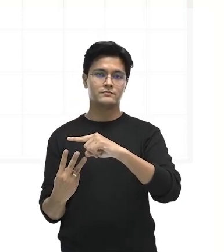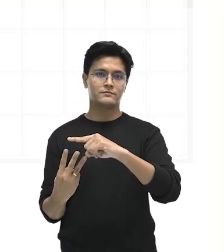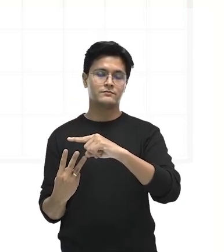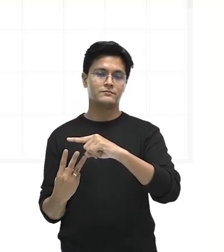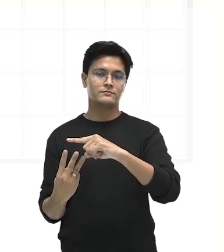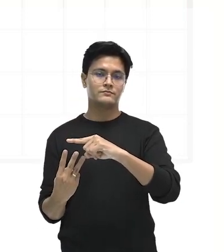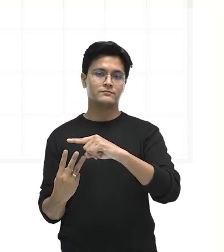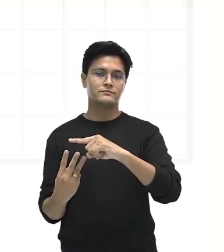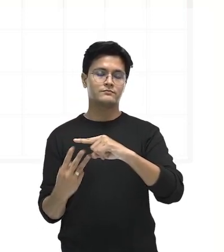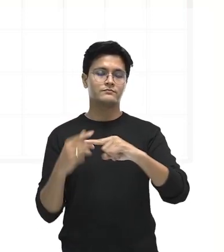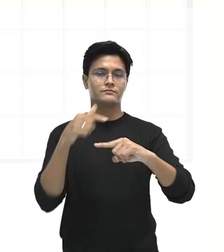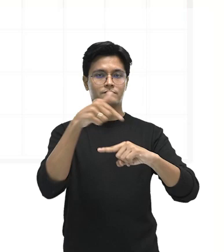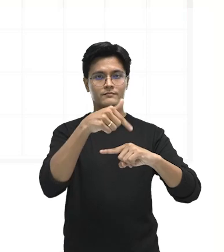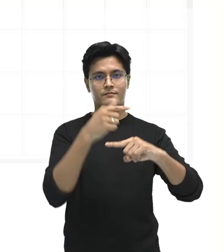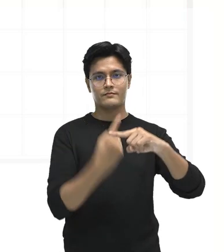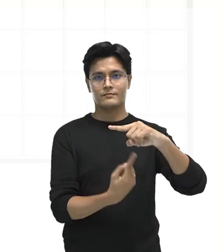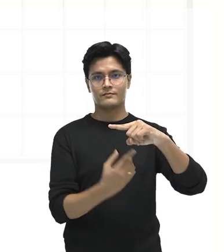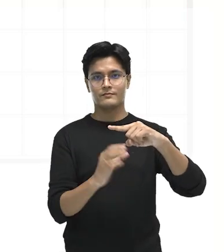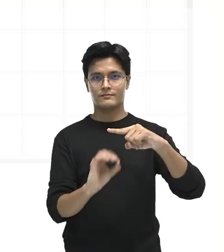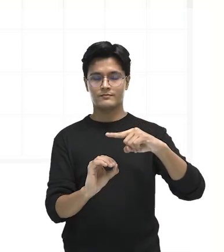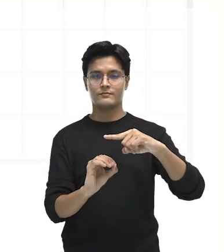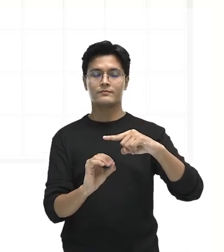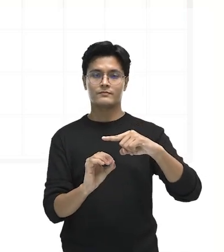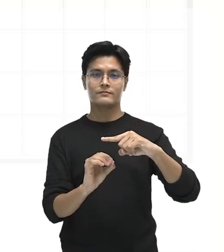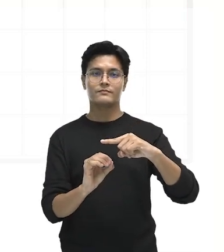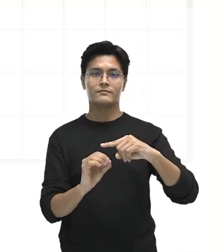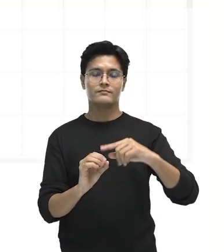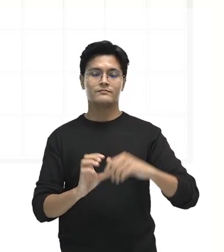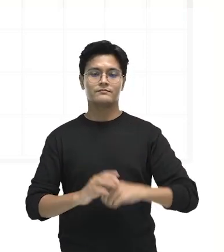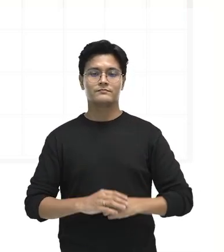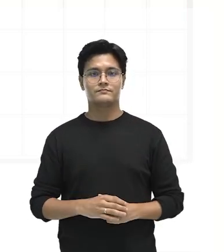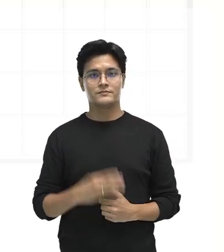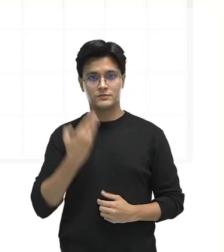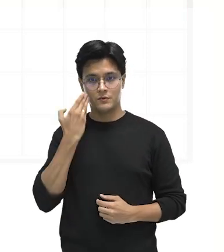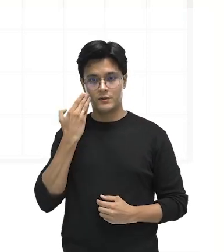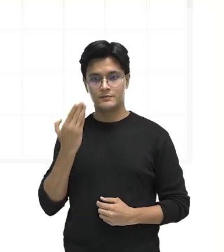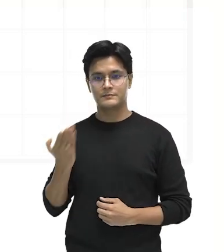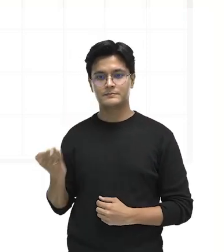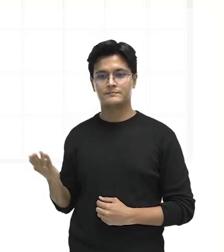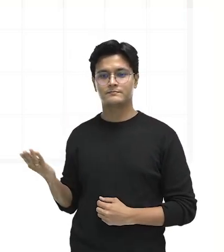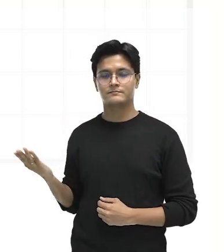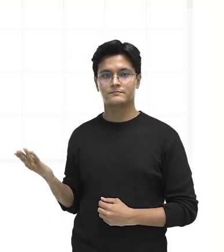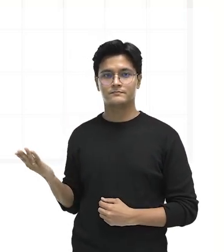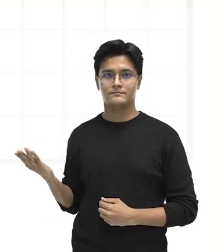e 7/10. Pronto.